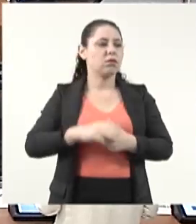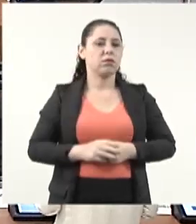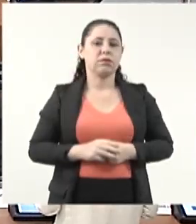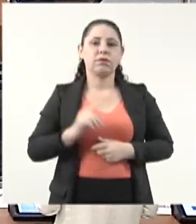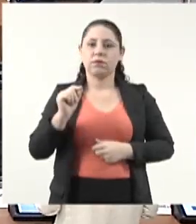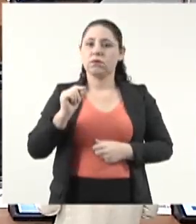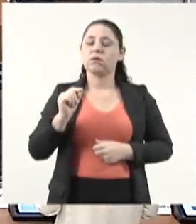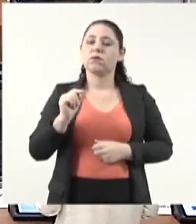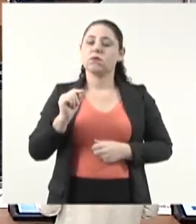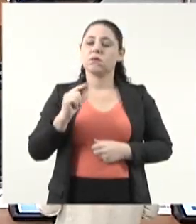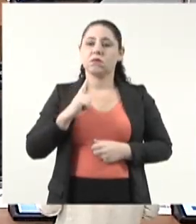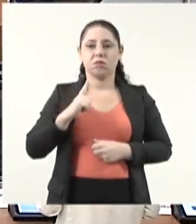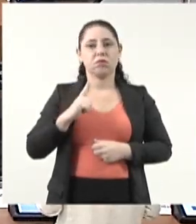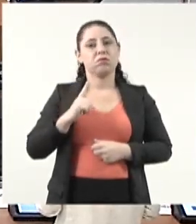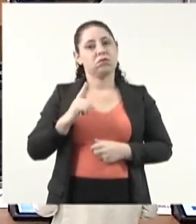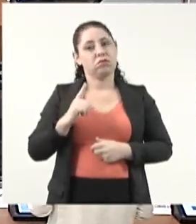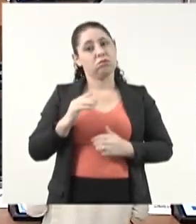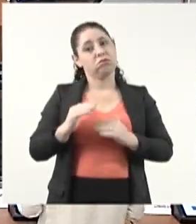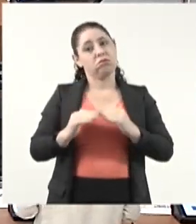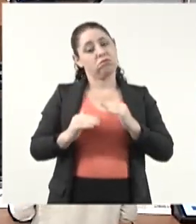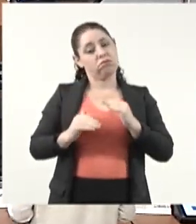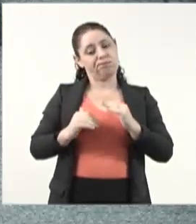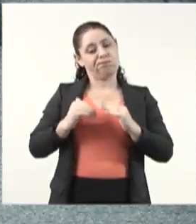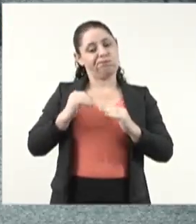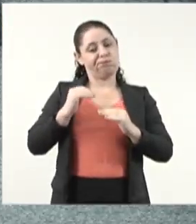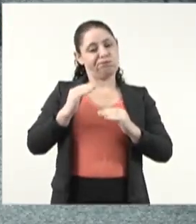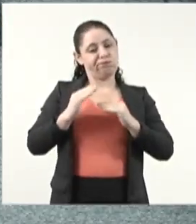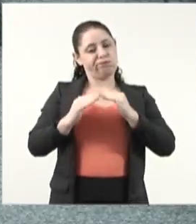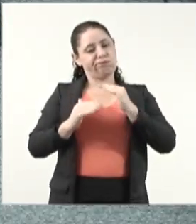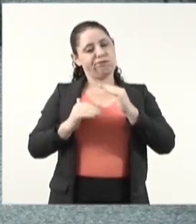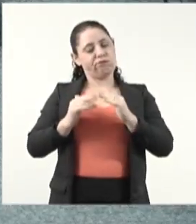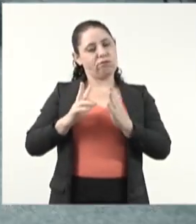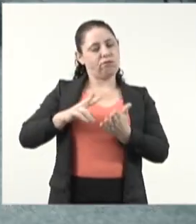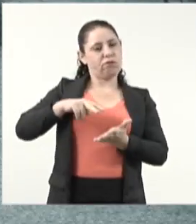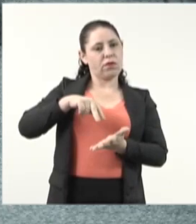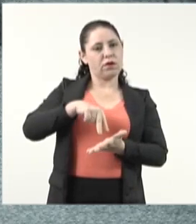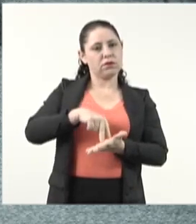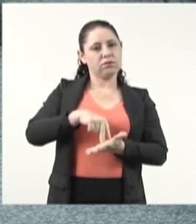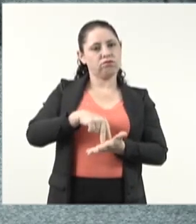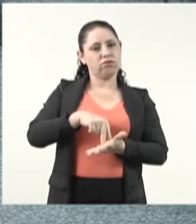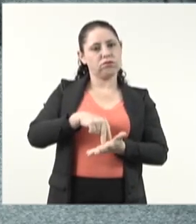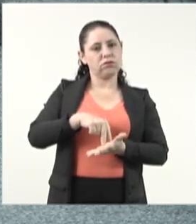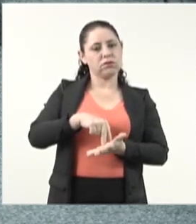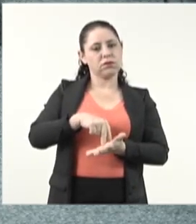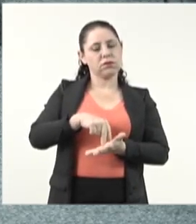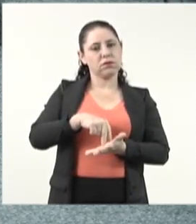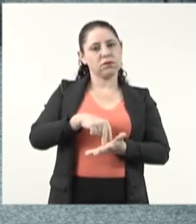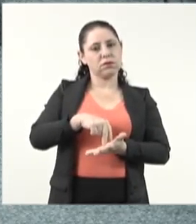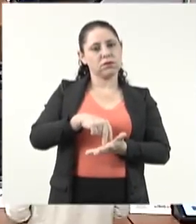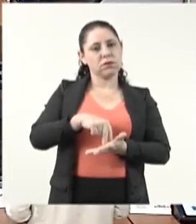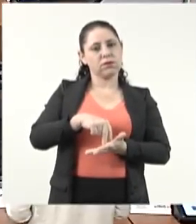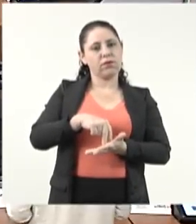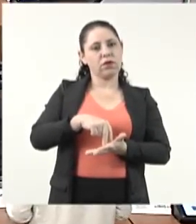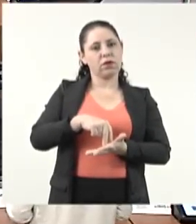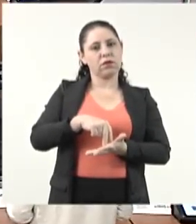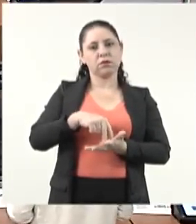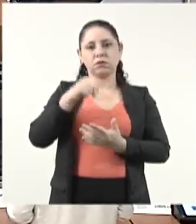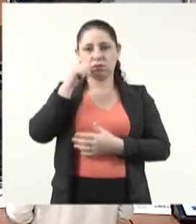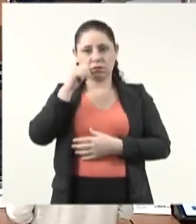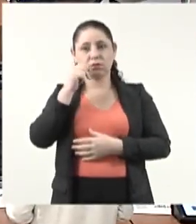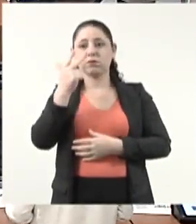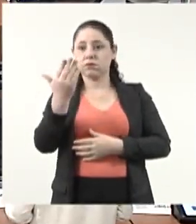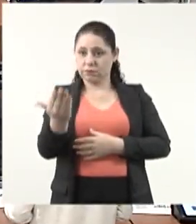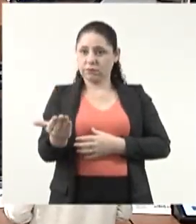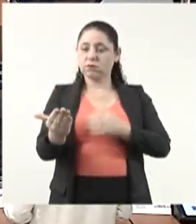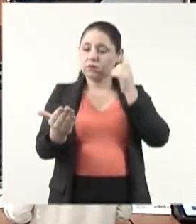tem avançado, e se tem avançado por conta de posicionamentos e de posições ocupadas por mulheres como a